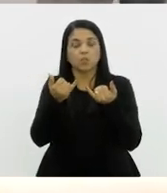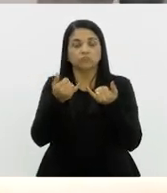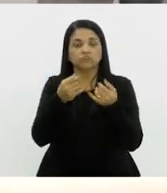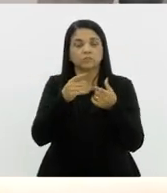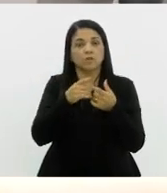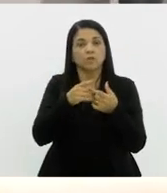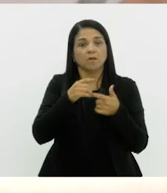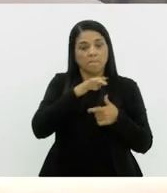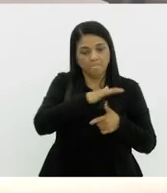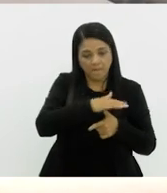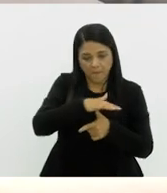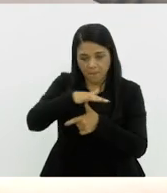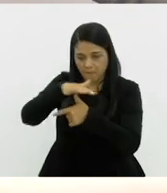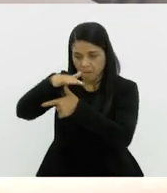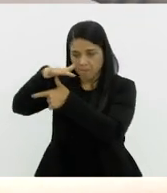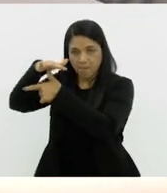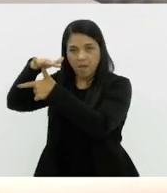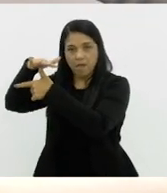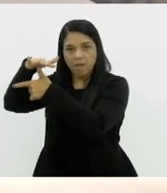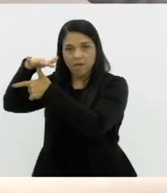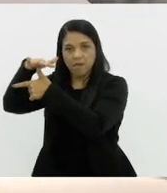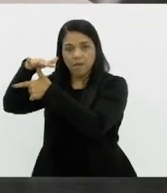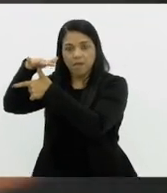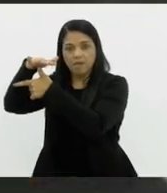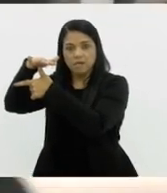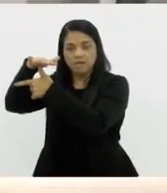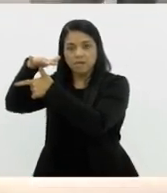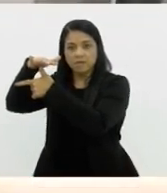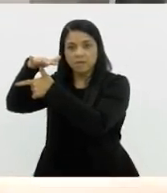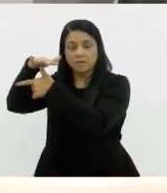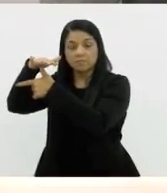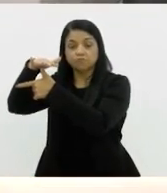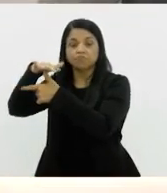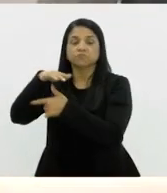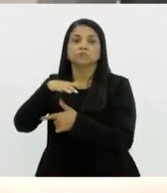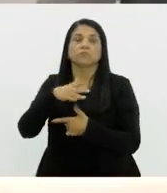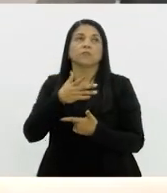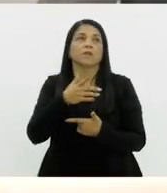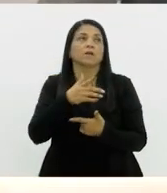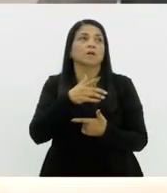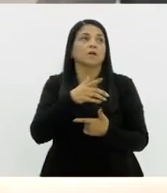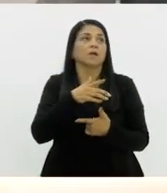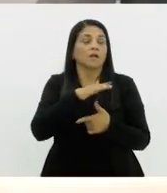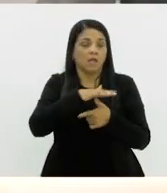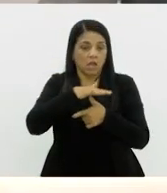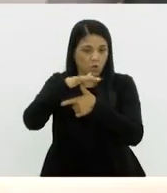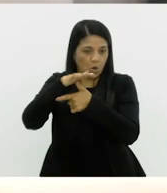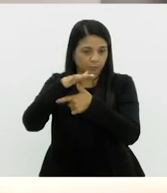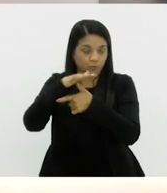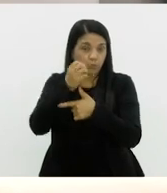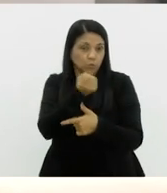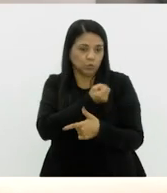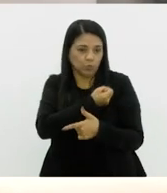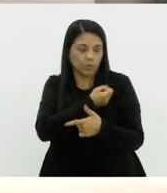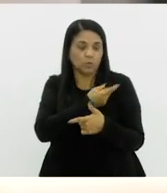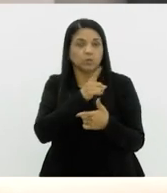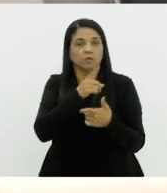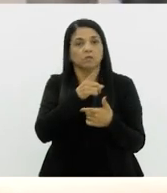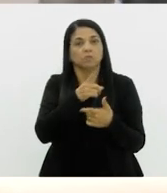dos helicópteros, porque eles têm que ter lá na saída, dizer, olha, helicóptero tal, da empresa